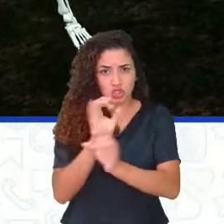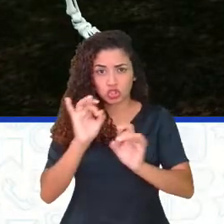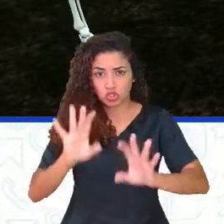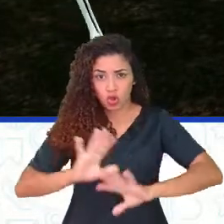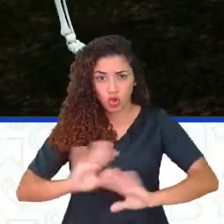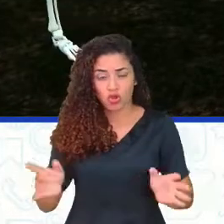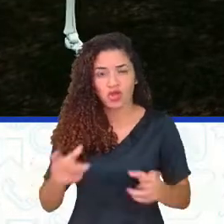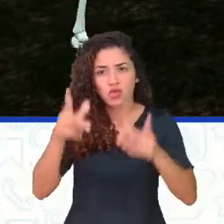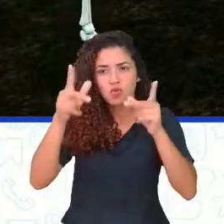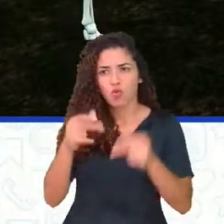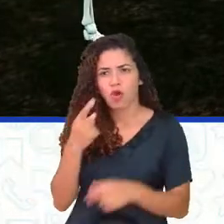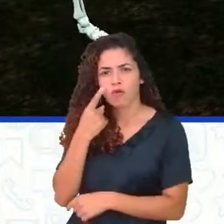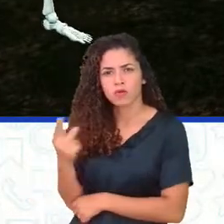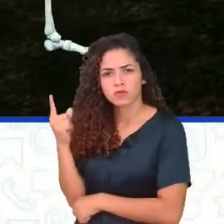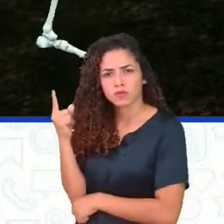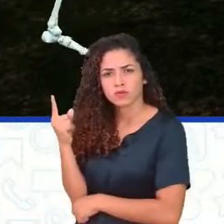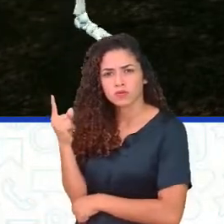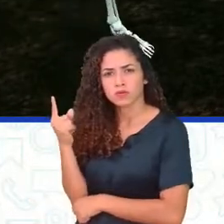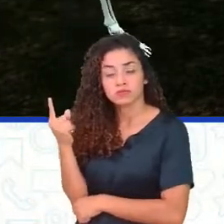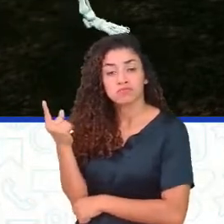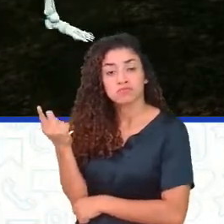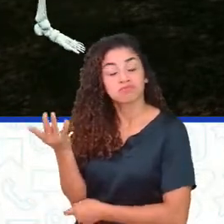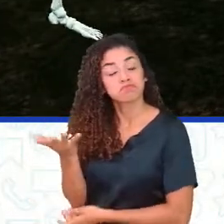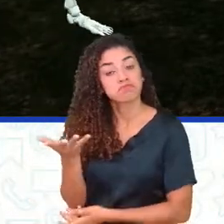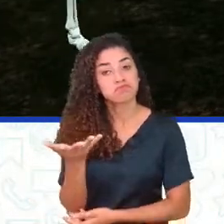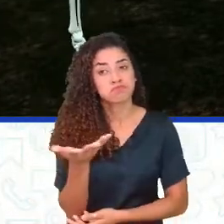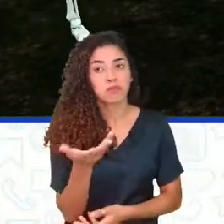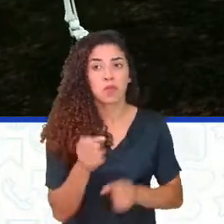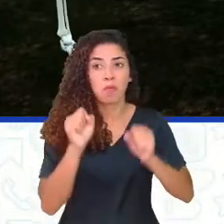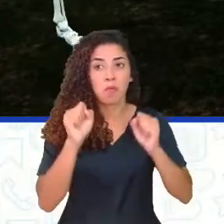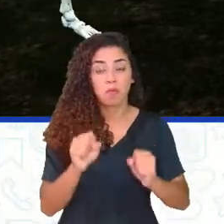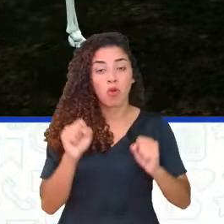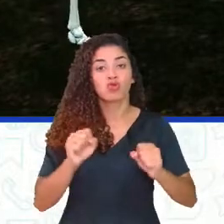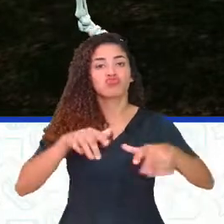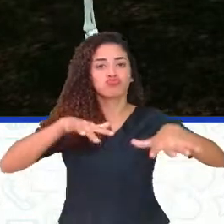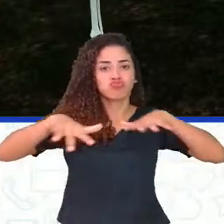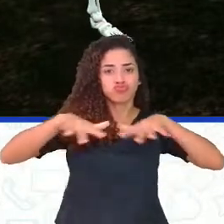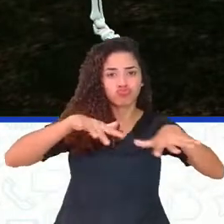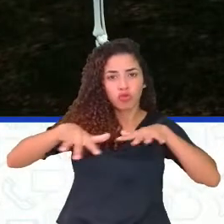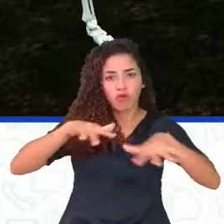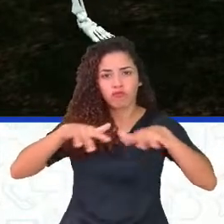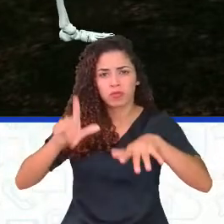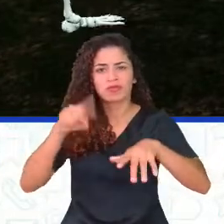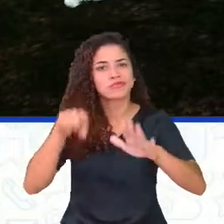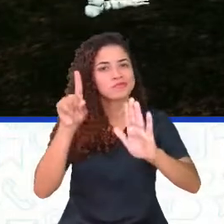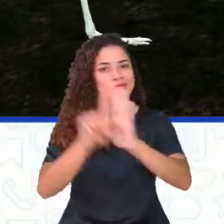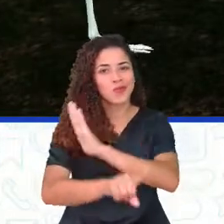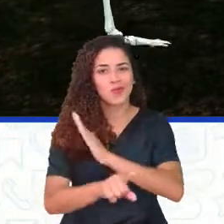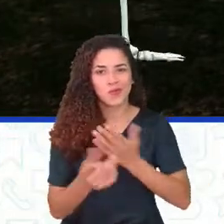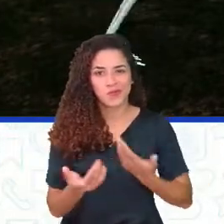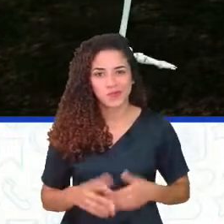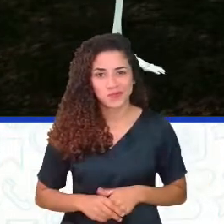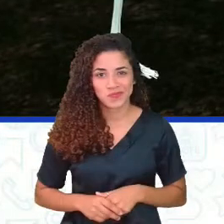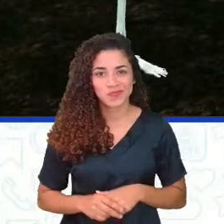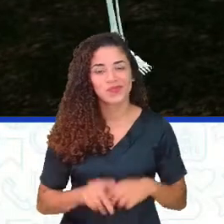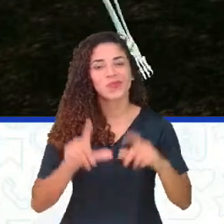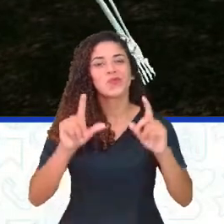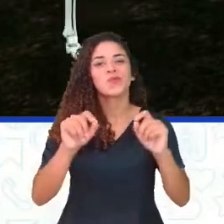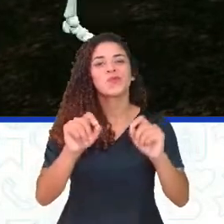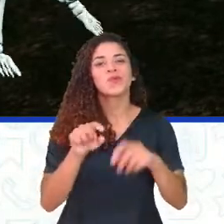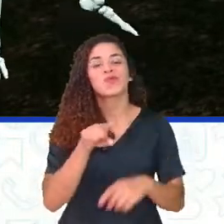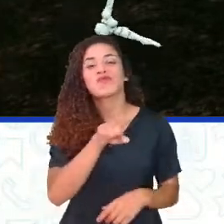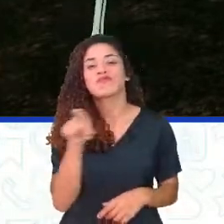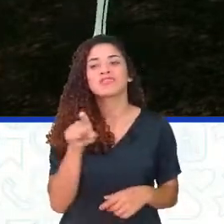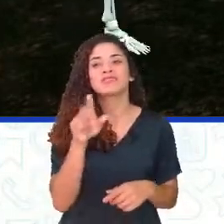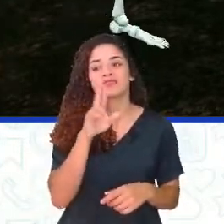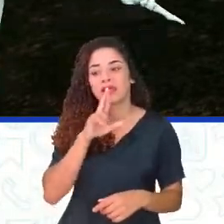esse que eu tenho aqui, ele tem condições de fazer esses movimentos? Então, essa é a minha perguntinha. O que é que vocês